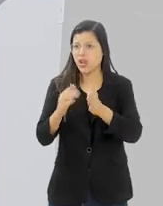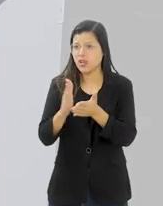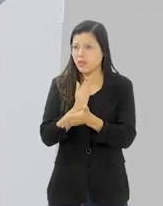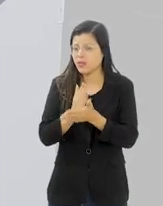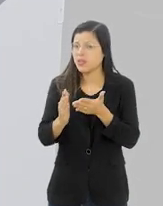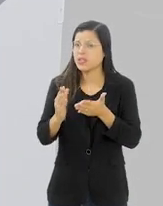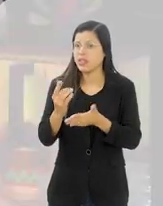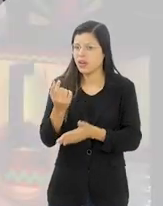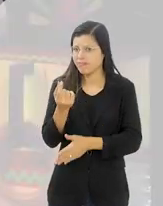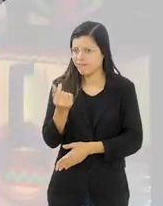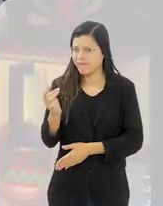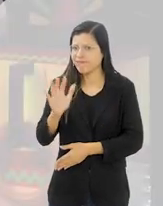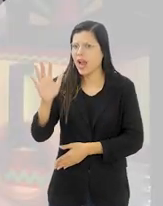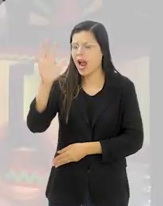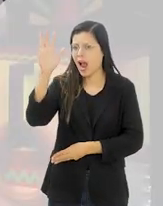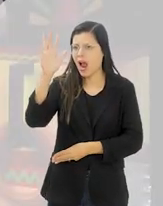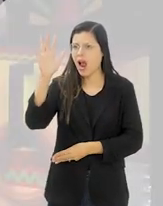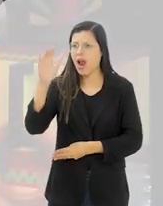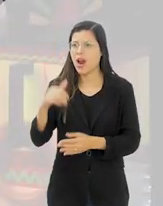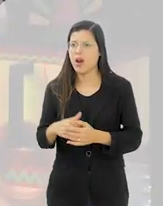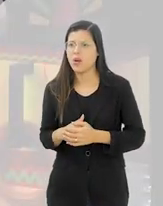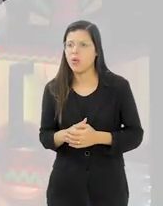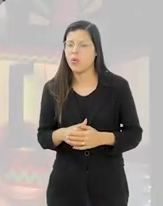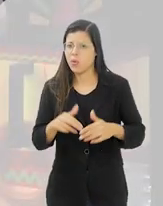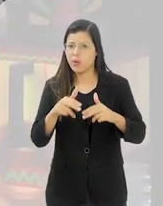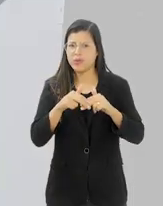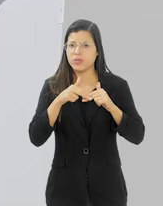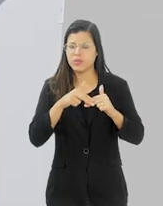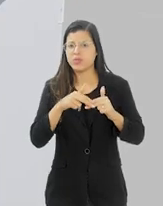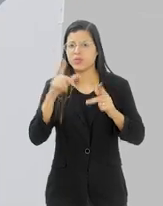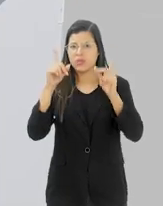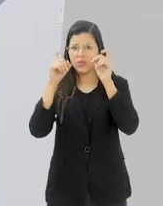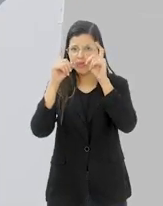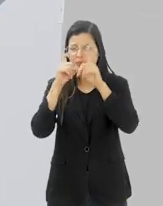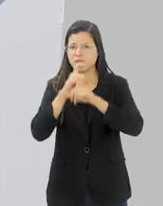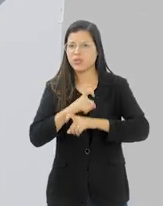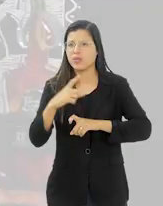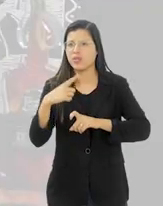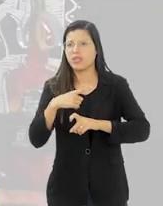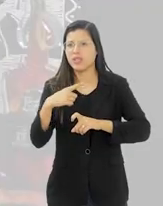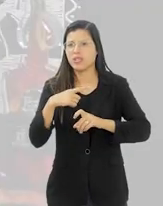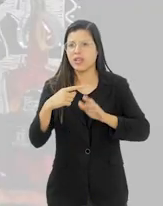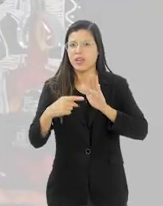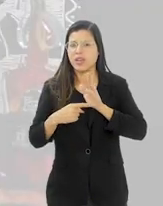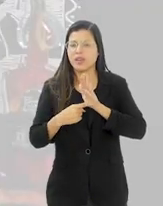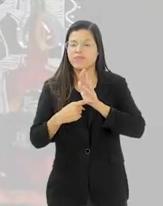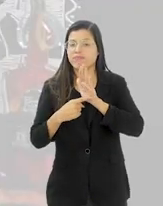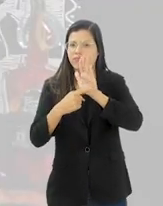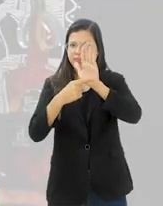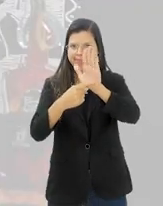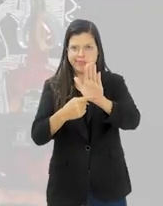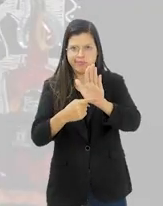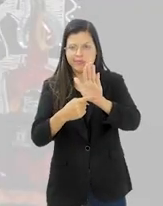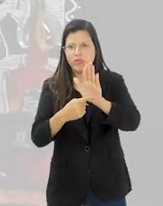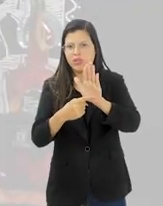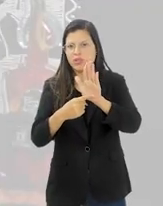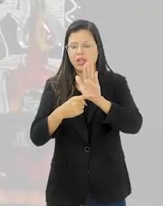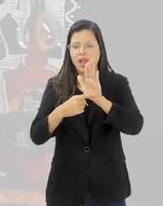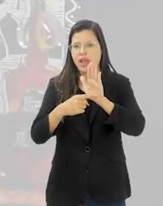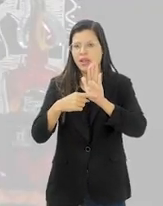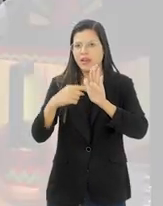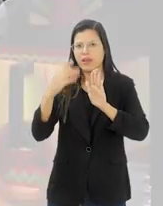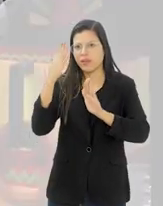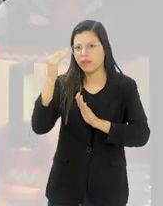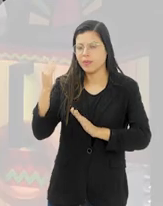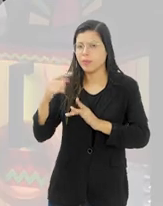destaque, às vezes é um preço de um imóvel, né? Então, e hoje em dia, cada vez mais, está difícil você ter grandes destaques, né? Até pelo custo de uma muitos roupa. Muitos já não